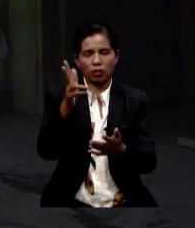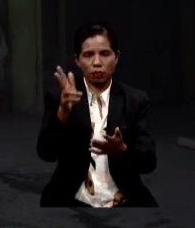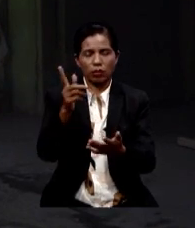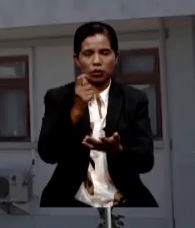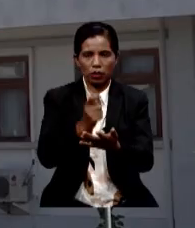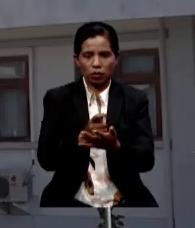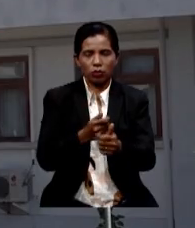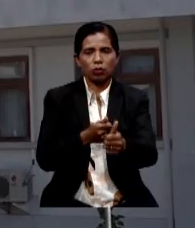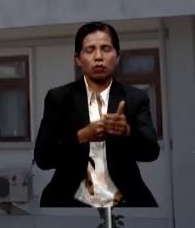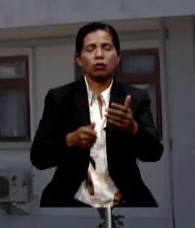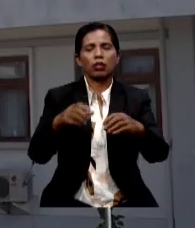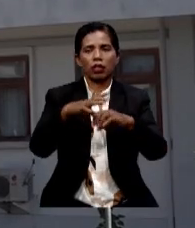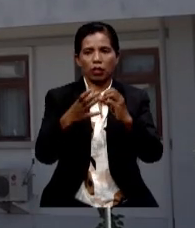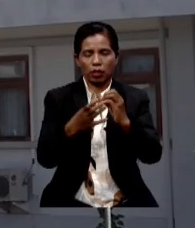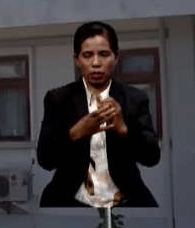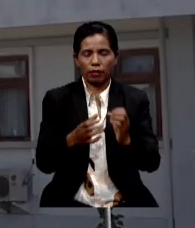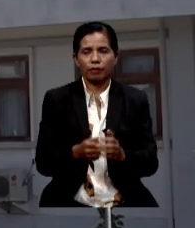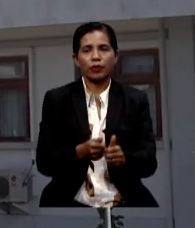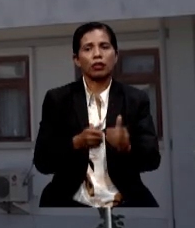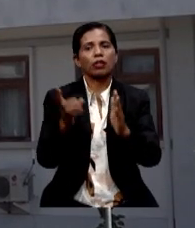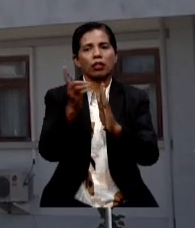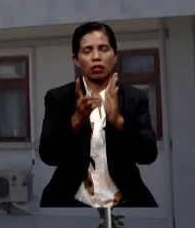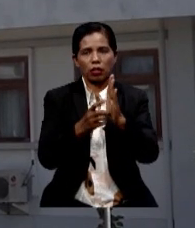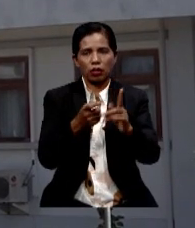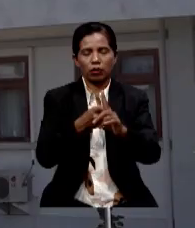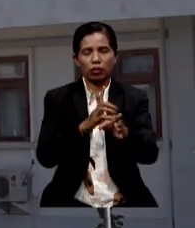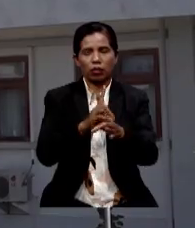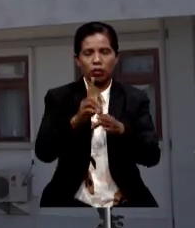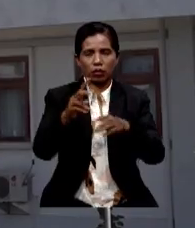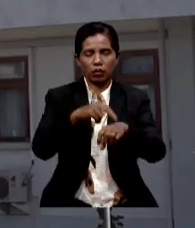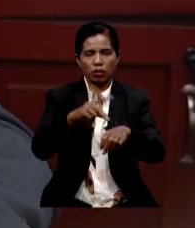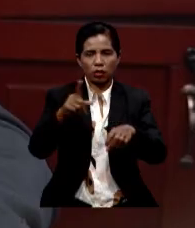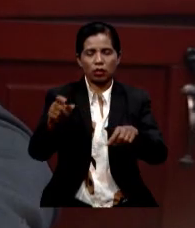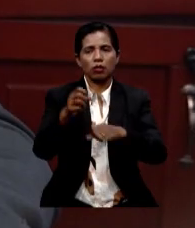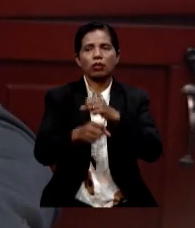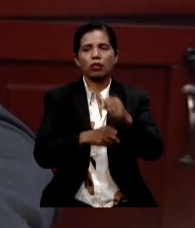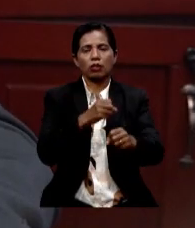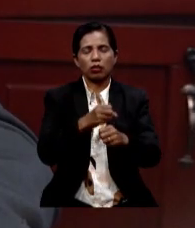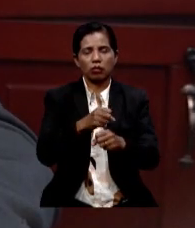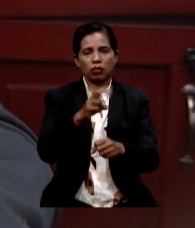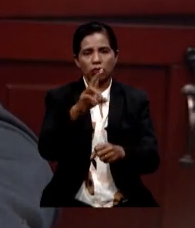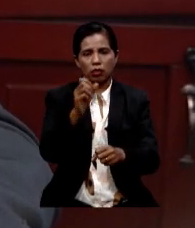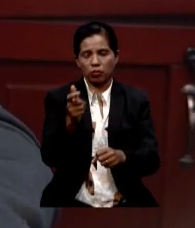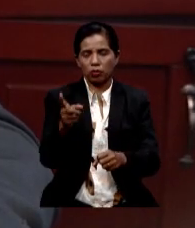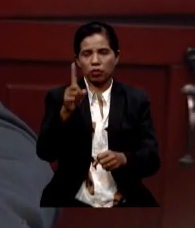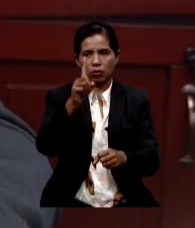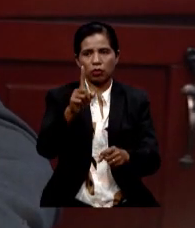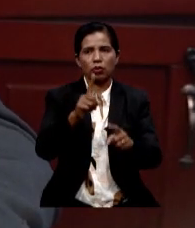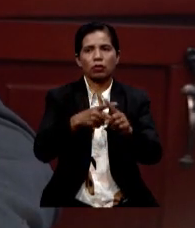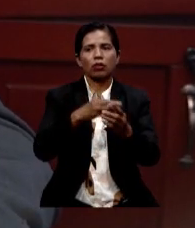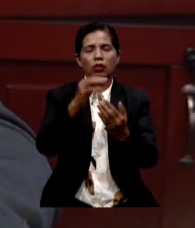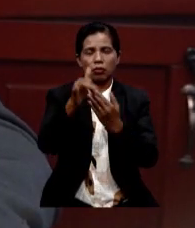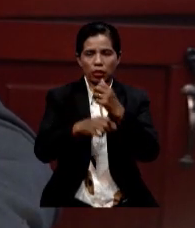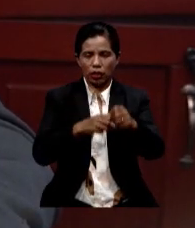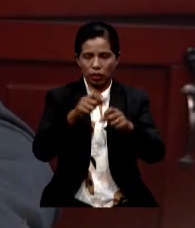medida rainian. Tuir dado susi direção nacional terras propriedades susi tina rihun rua ida. To fulan maio tina